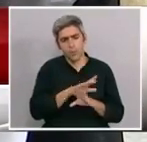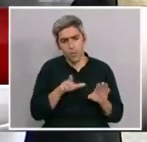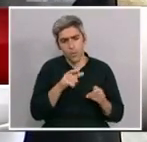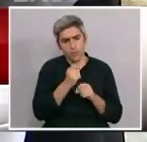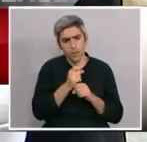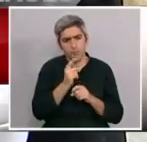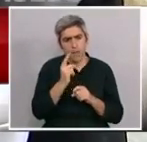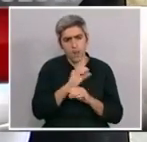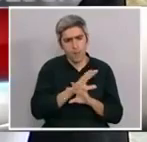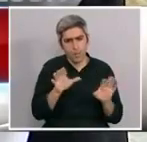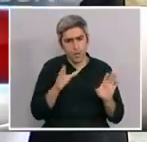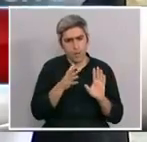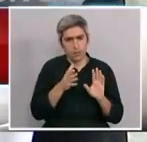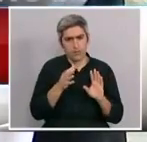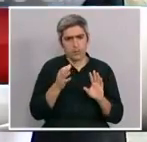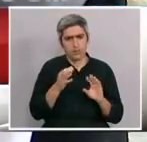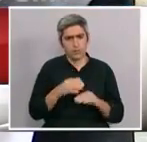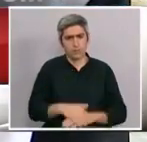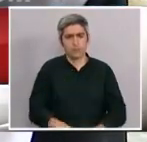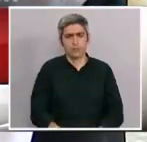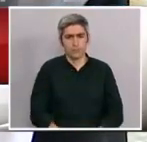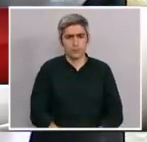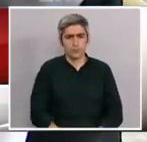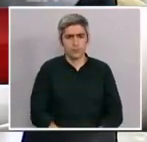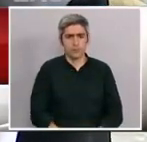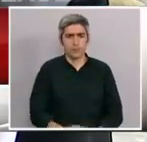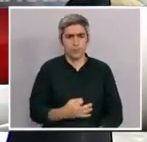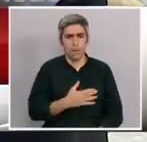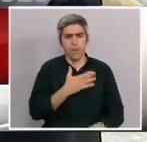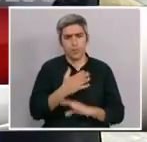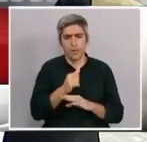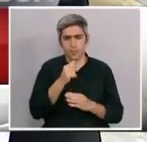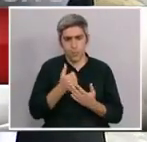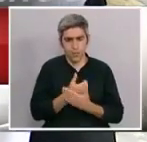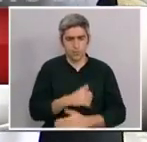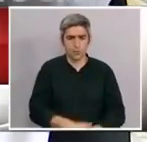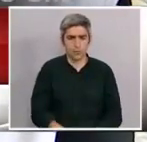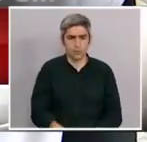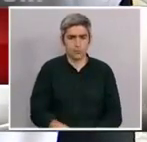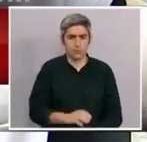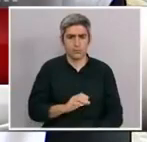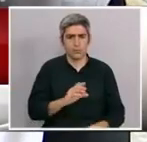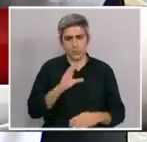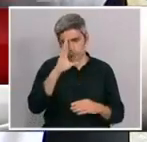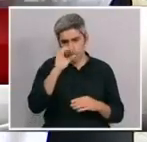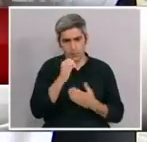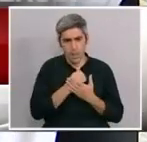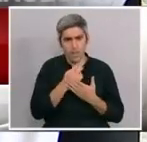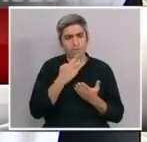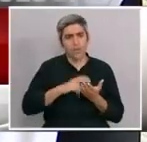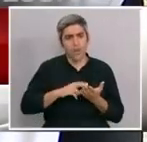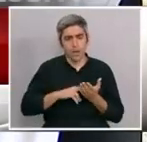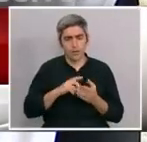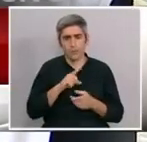já não mandas nada. Ou pronto, esteve assim até que morreu. Sem saber a verdade. E